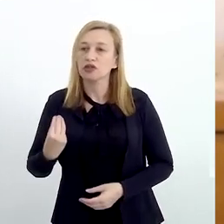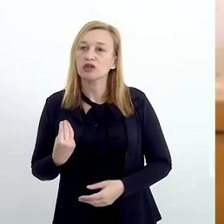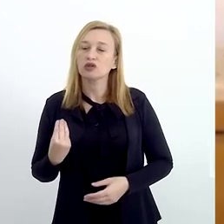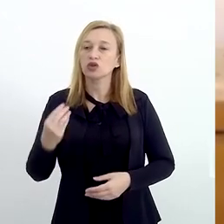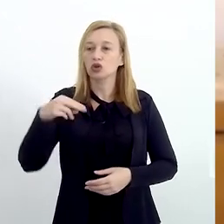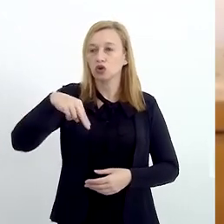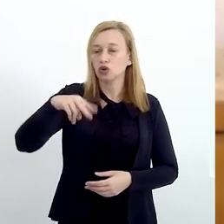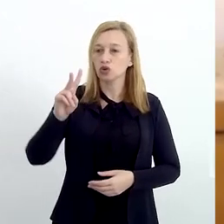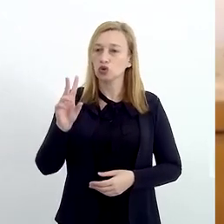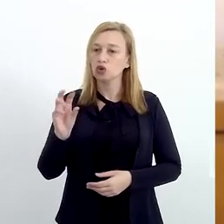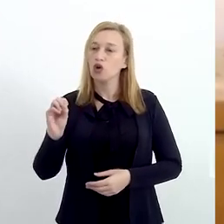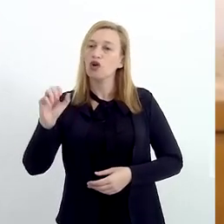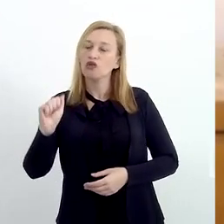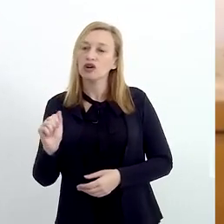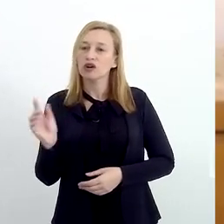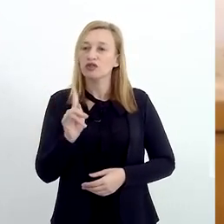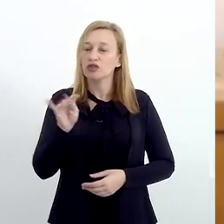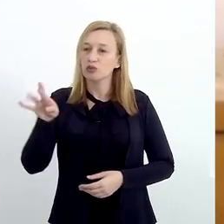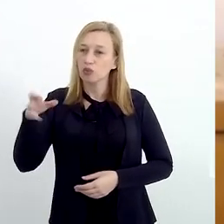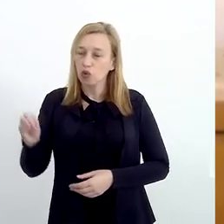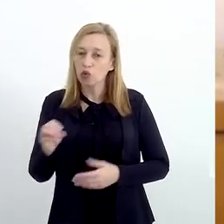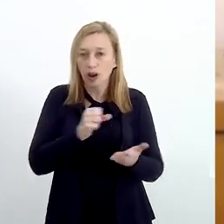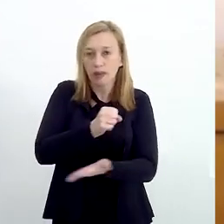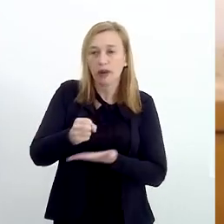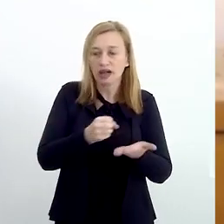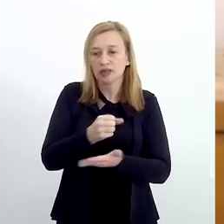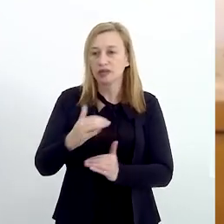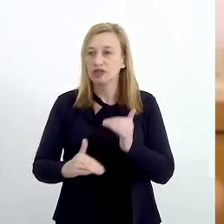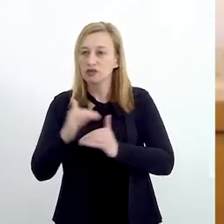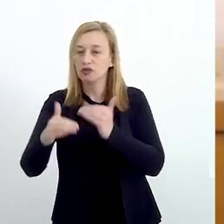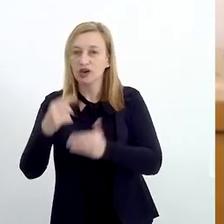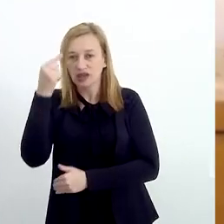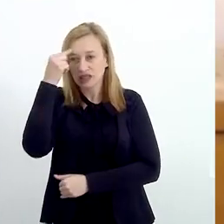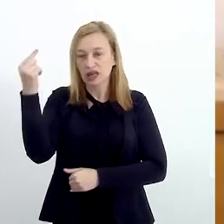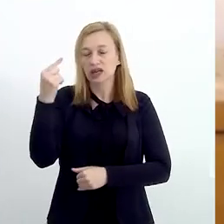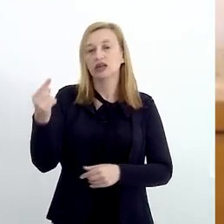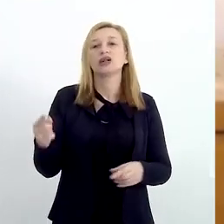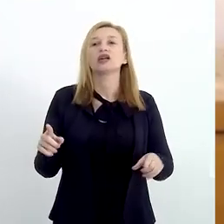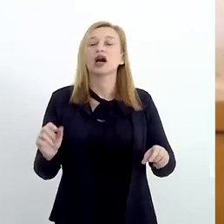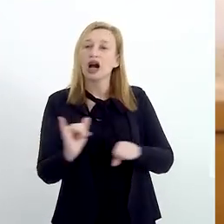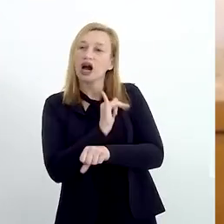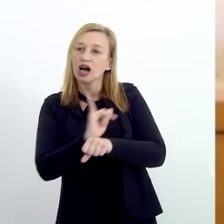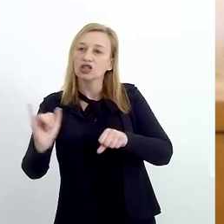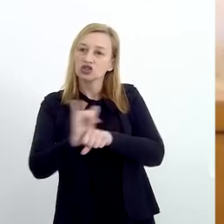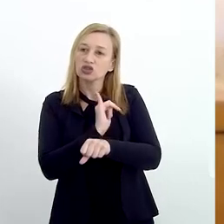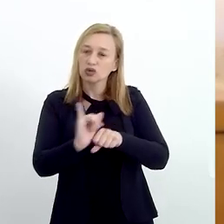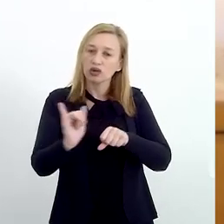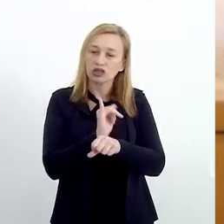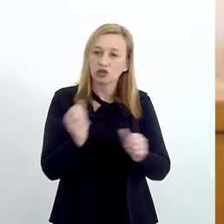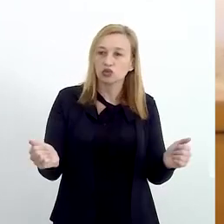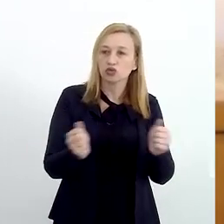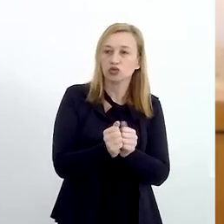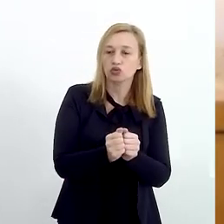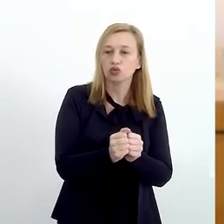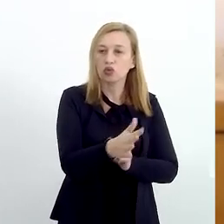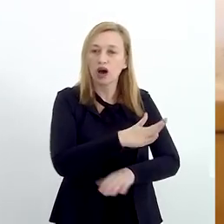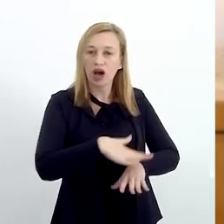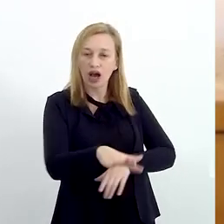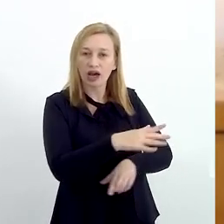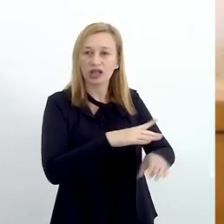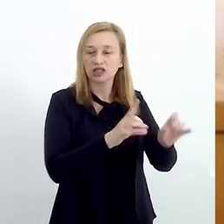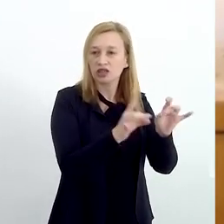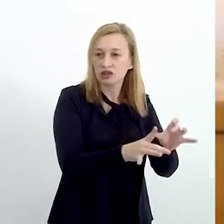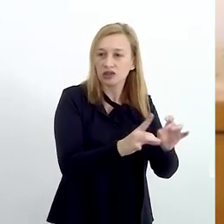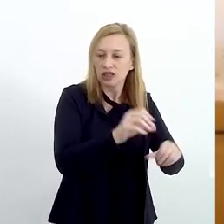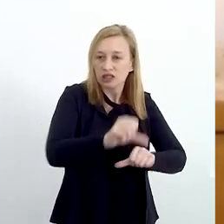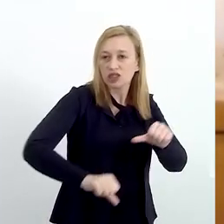é na lá no campus Nova Friburgo nos deram as bases para desenvolver as ideias entretanto articulação como